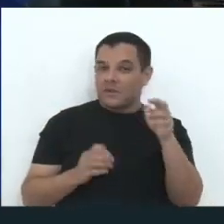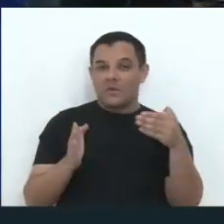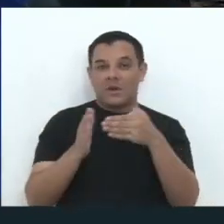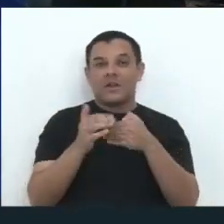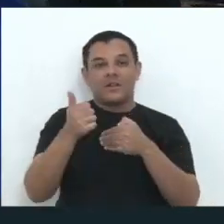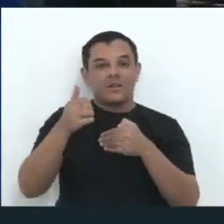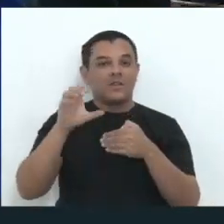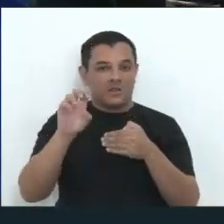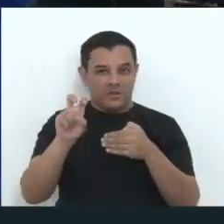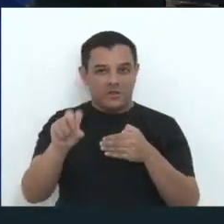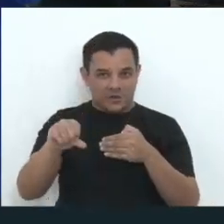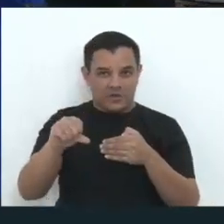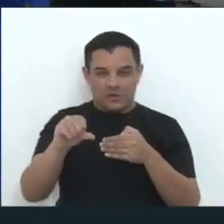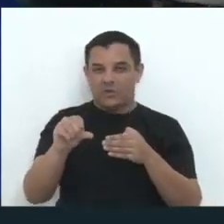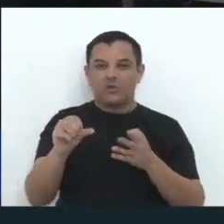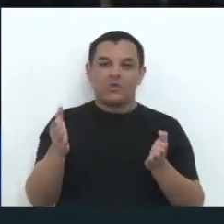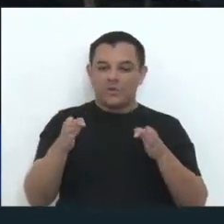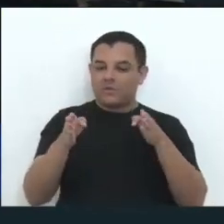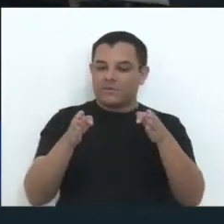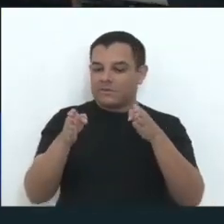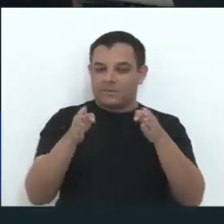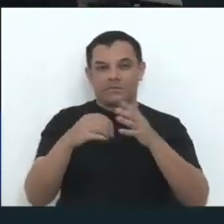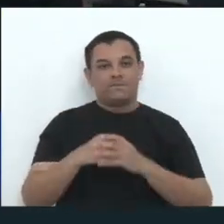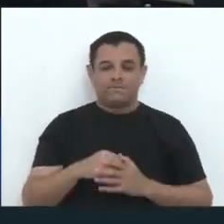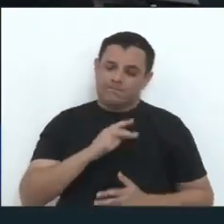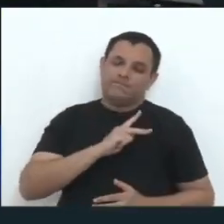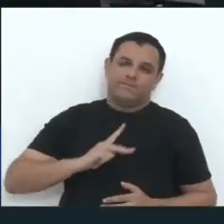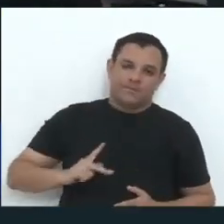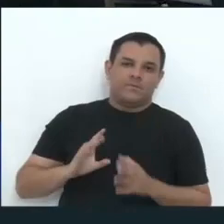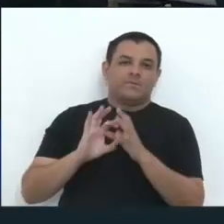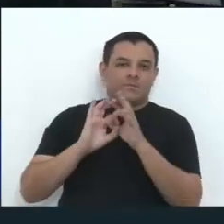sendo devidamente deferida pela presidência.